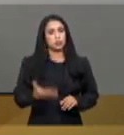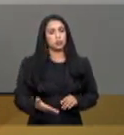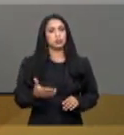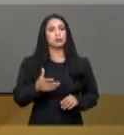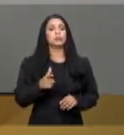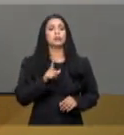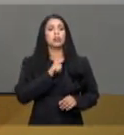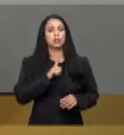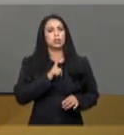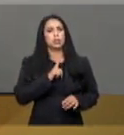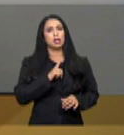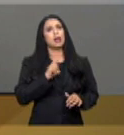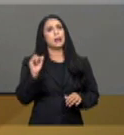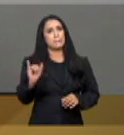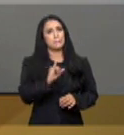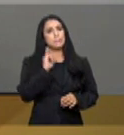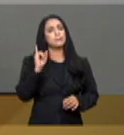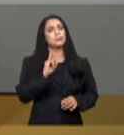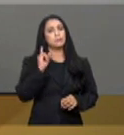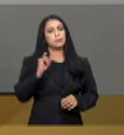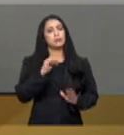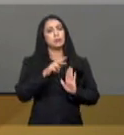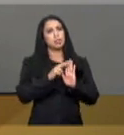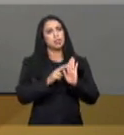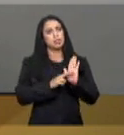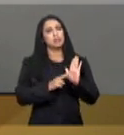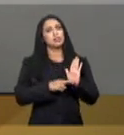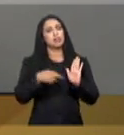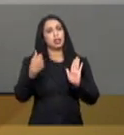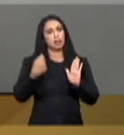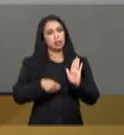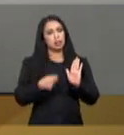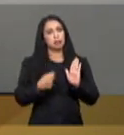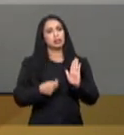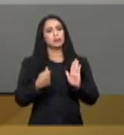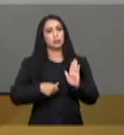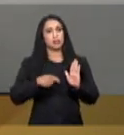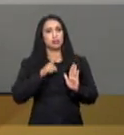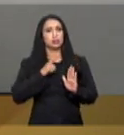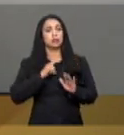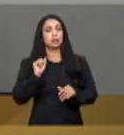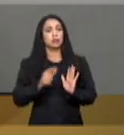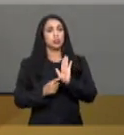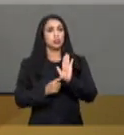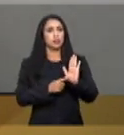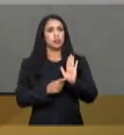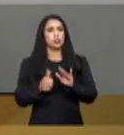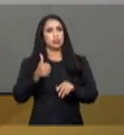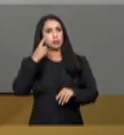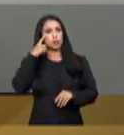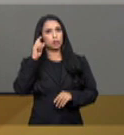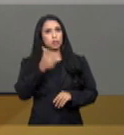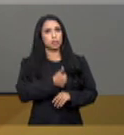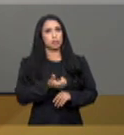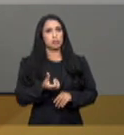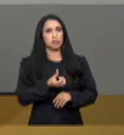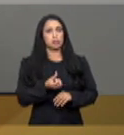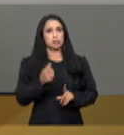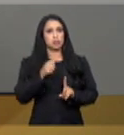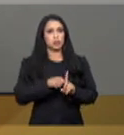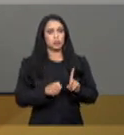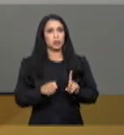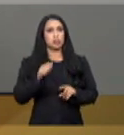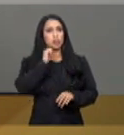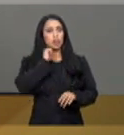reiterar a importância da modulação dos efeitos, foi contraditada pela embargada em manifestação do dia 16 de abril deste ano,